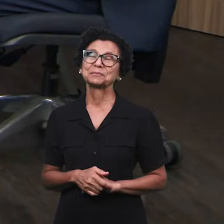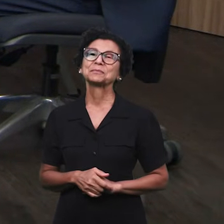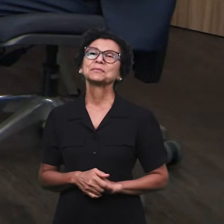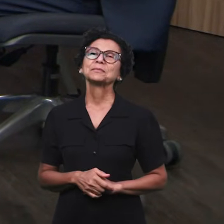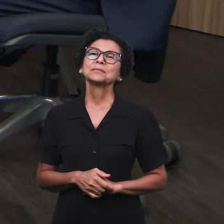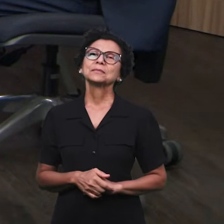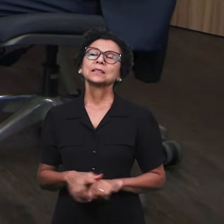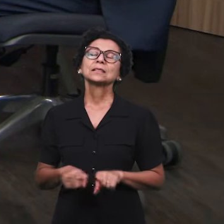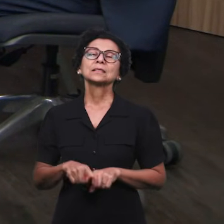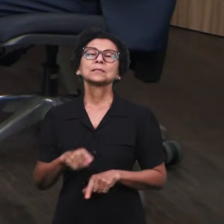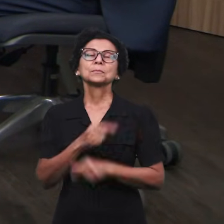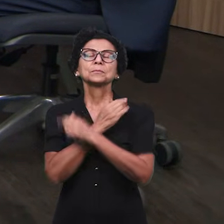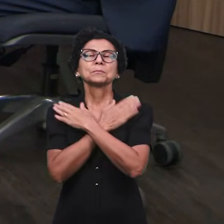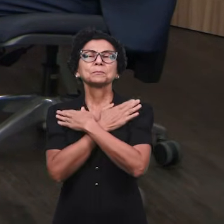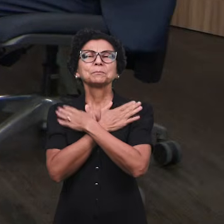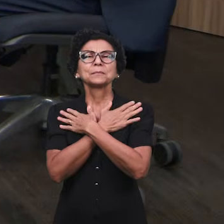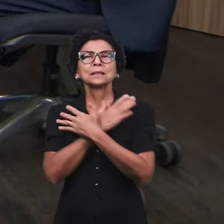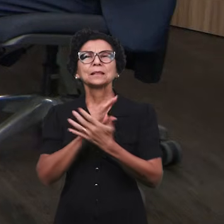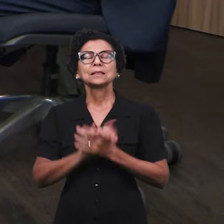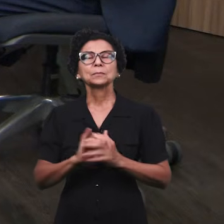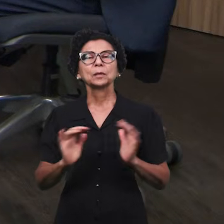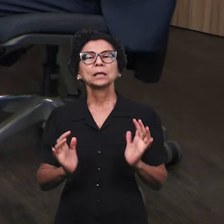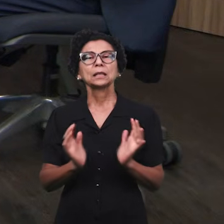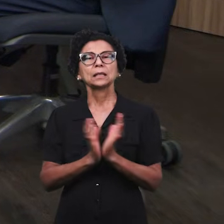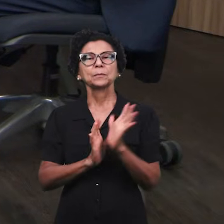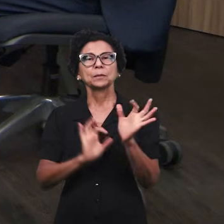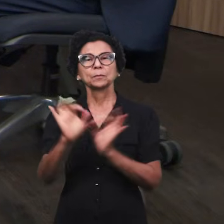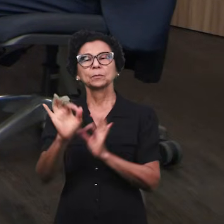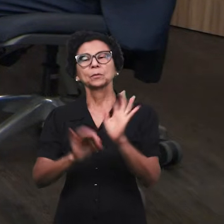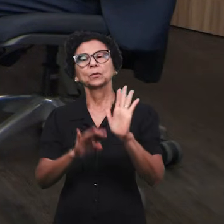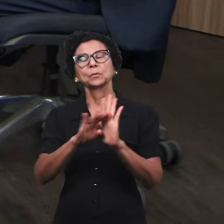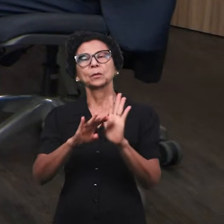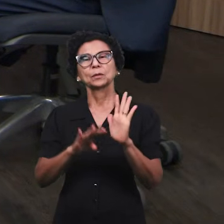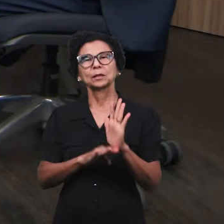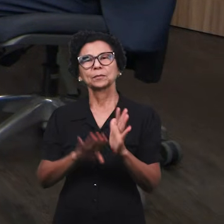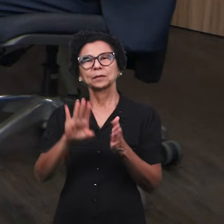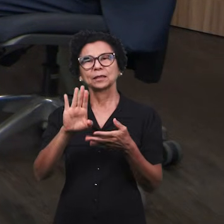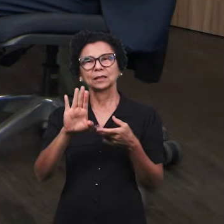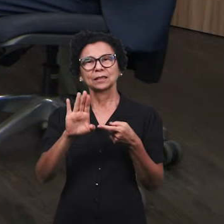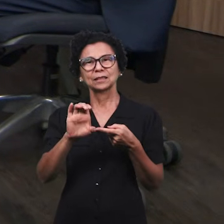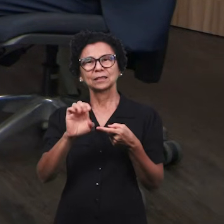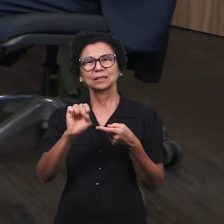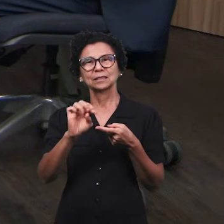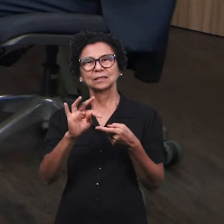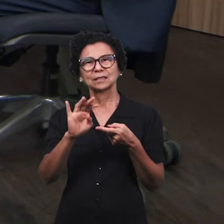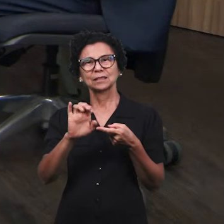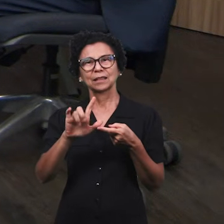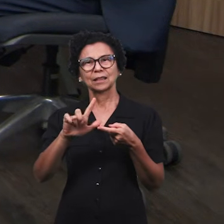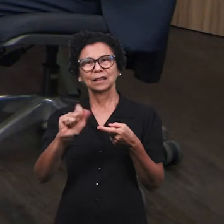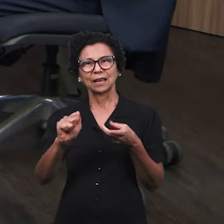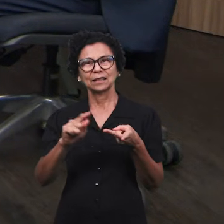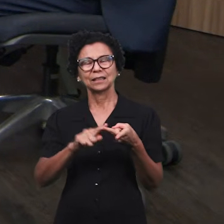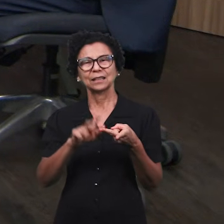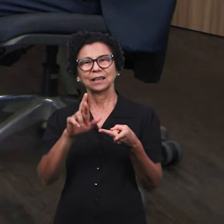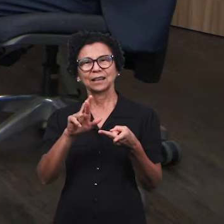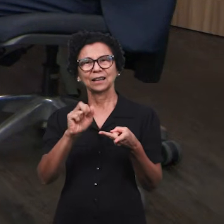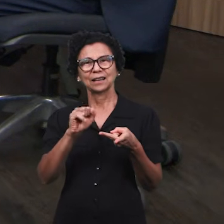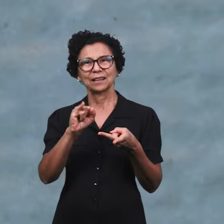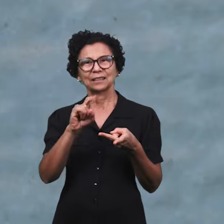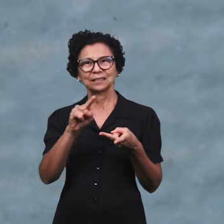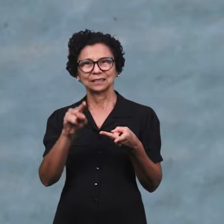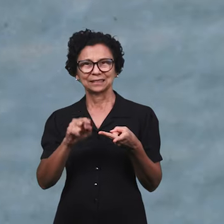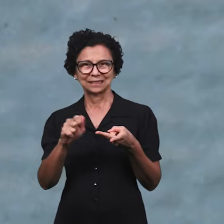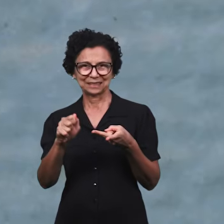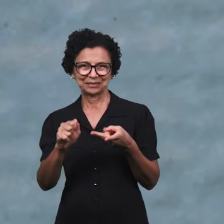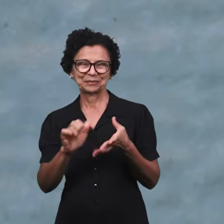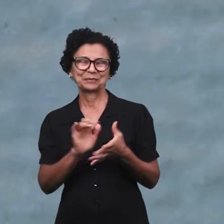todos. E eu gostaria de mandar um abraço também para a equipe de produção, a Estela e também para a Raiz. Muito bem.